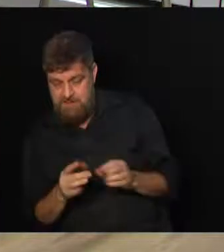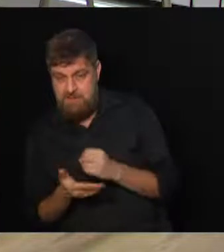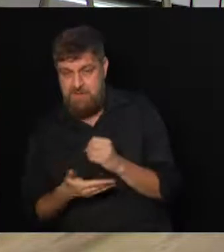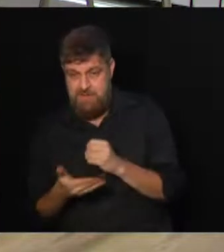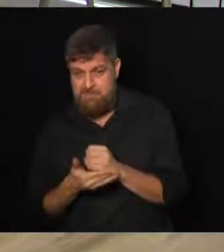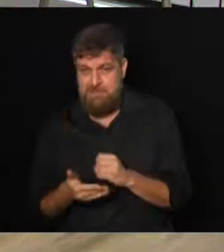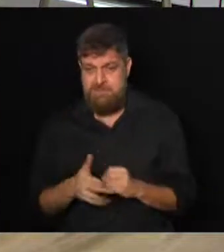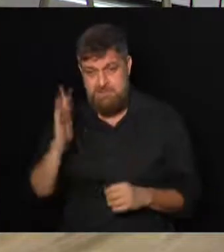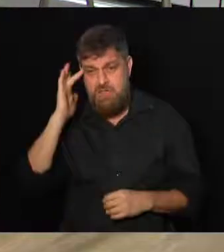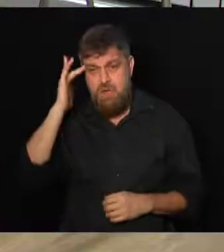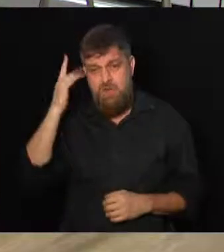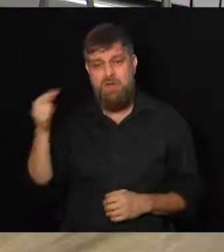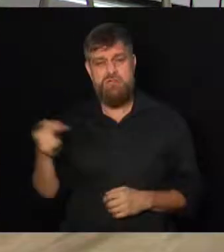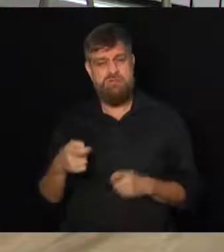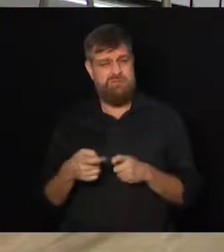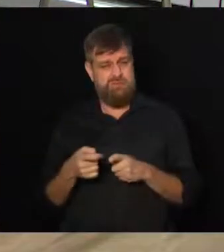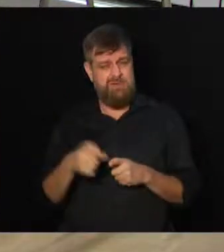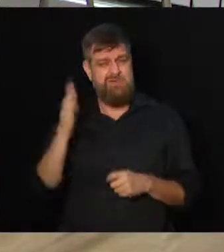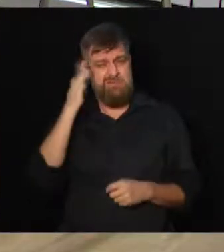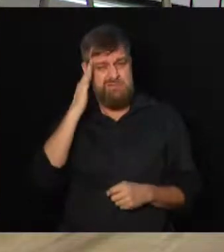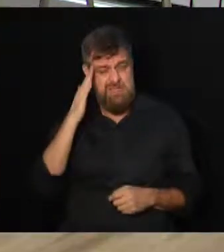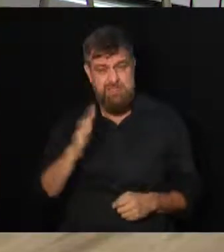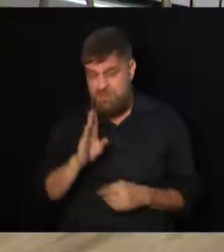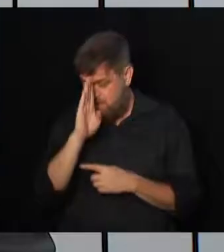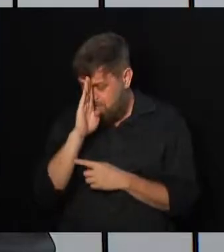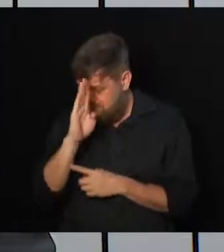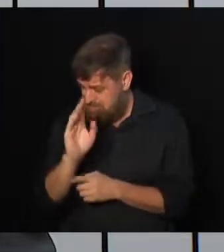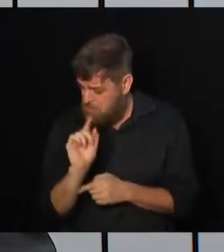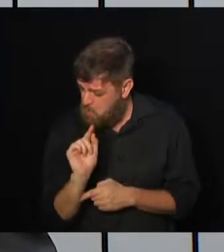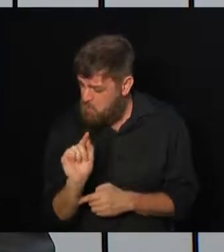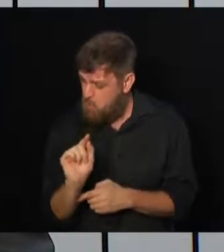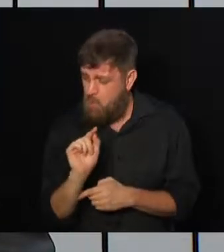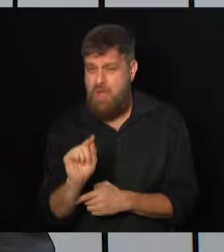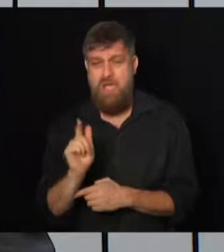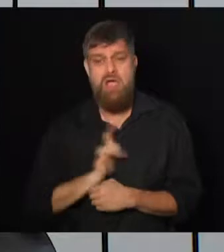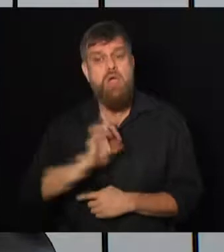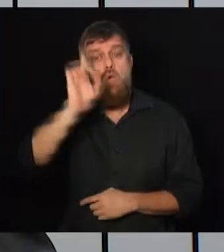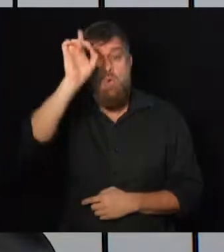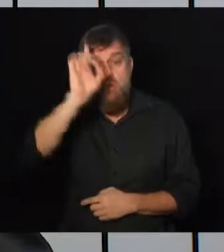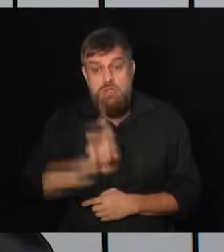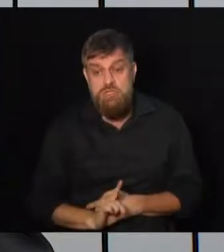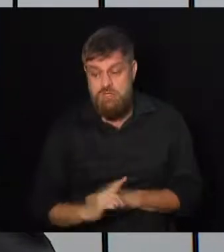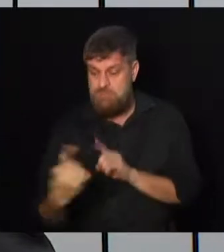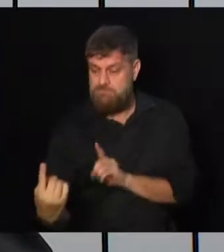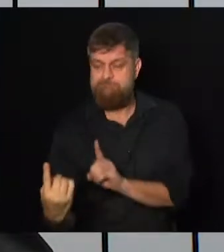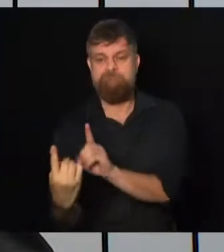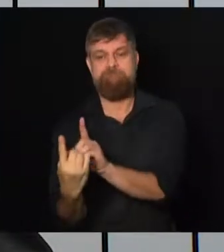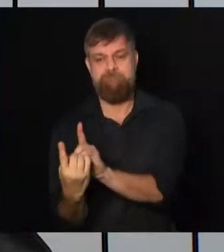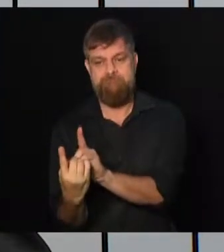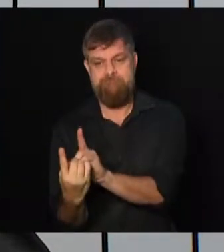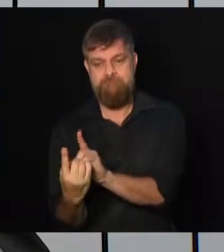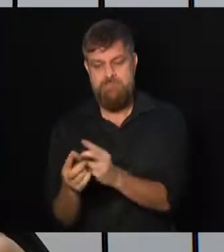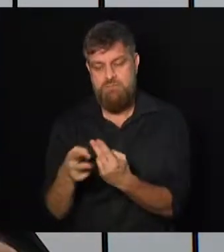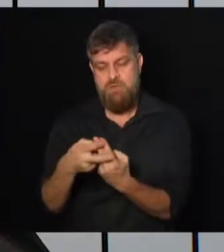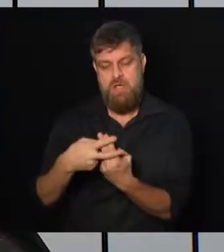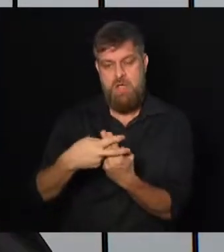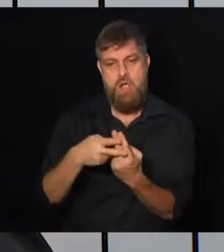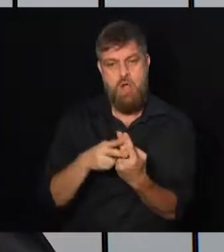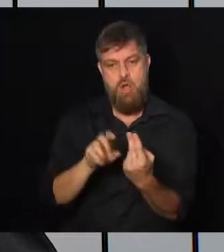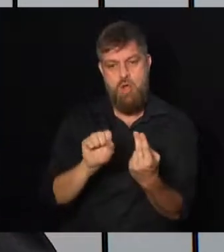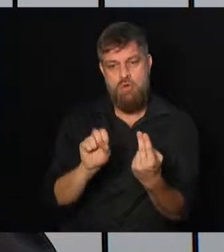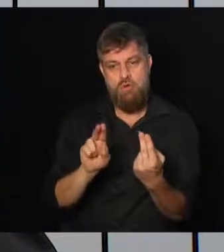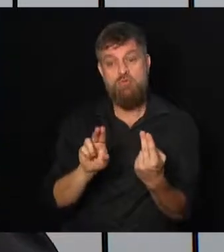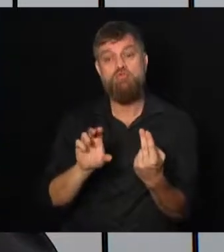doutor também sabe disso, que o principal é o direito de ser atendido, como disse, pelo Sistema Único de Saúde,